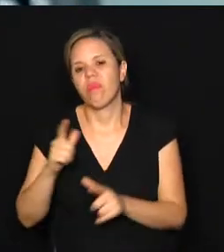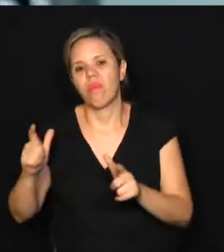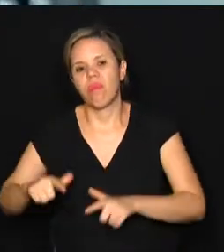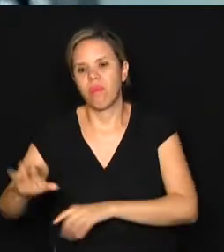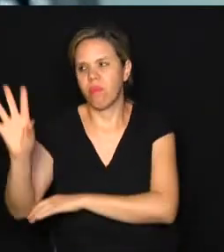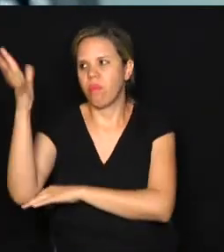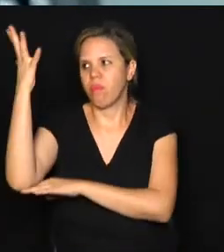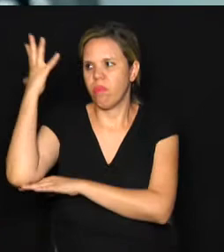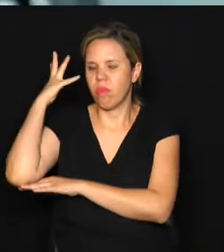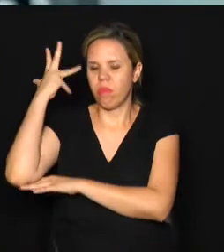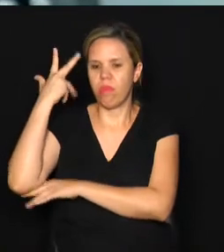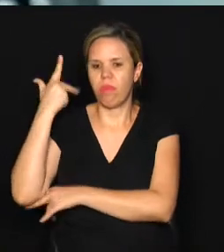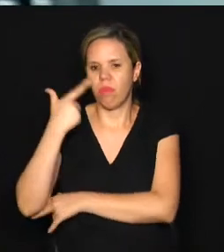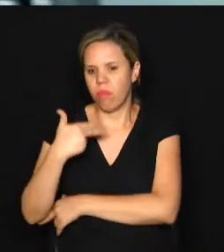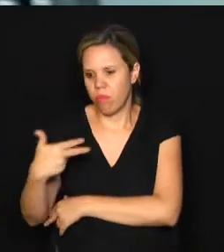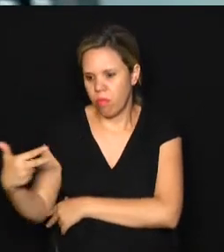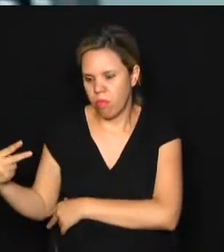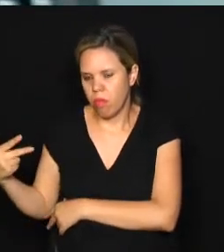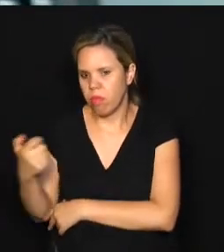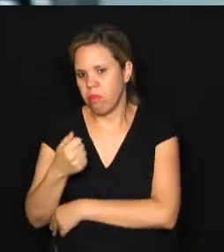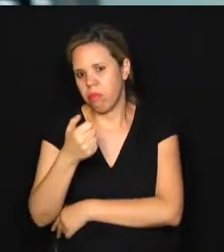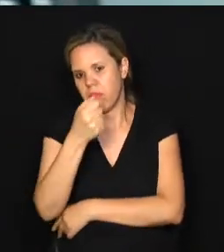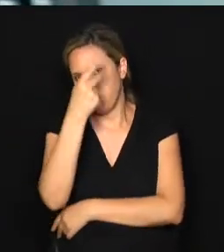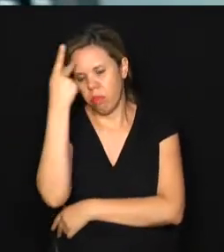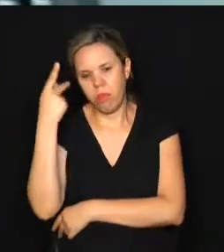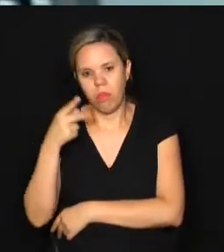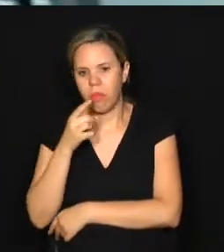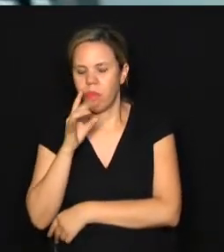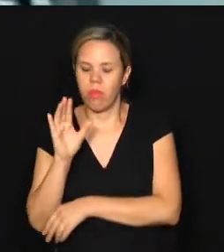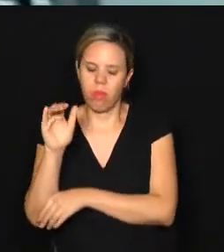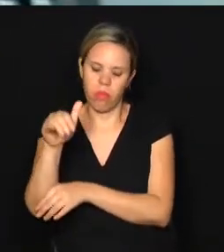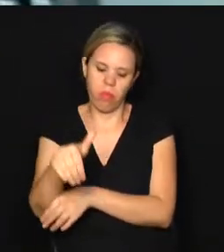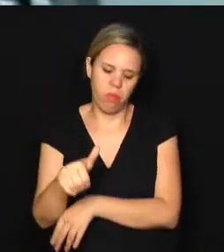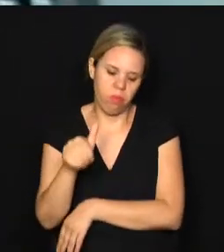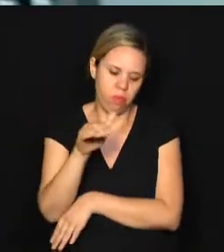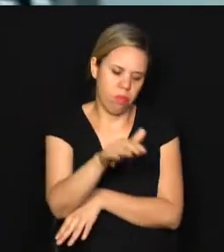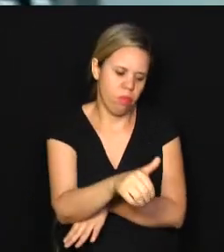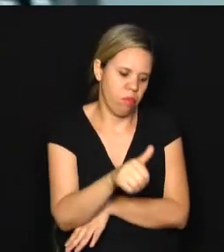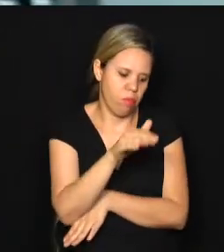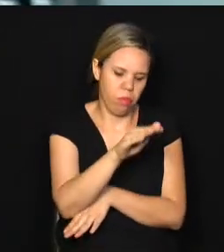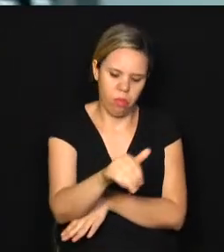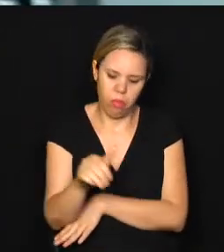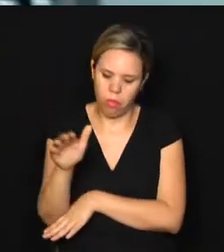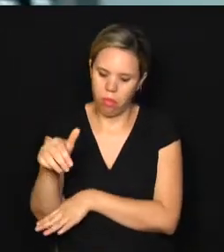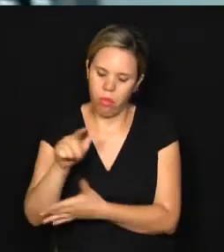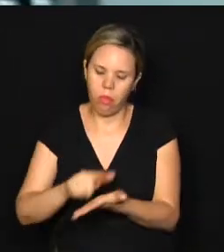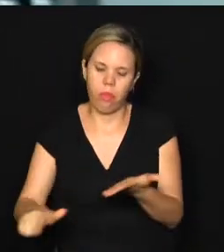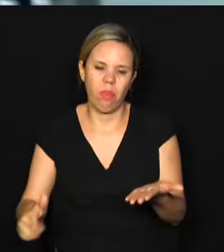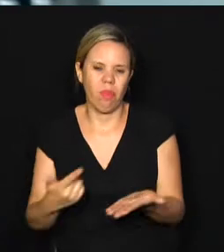e vegetação e pouca gente, é só passar a máquina, é simples assim. Então é de uma